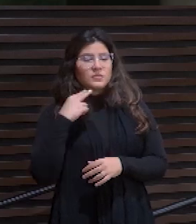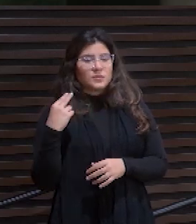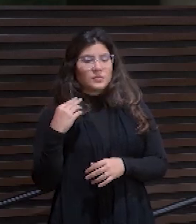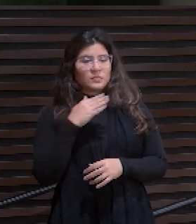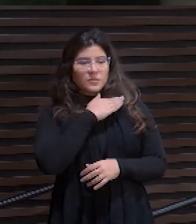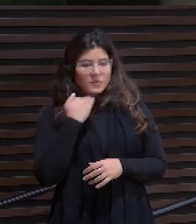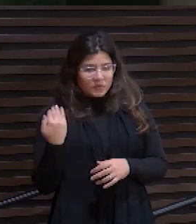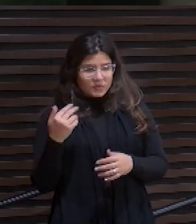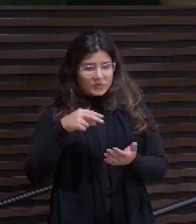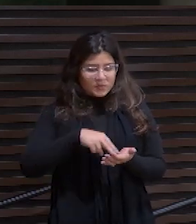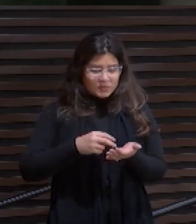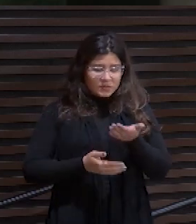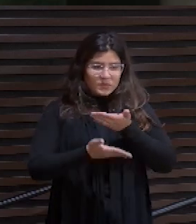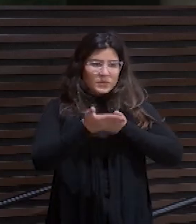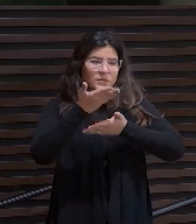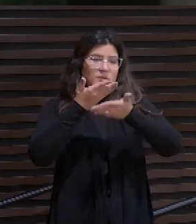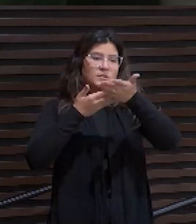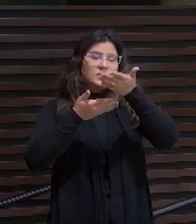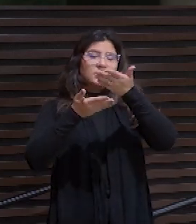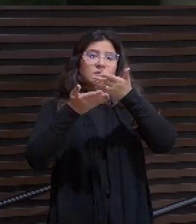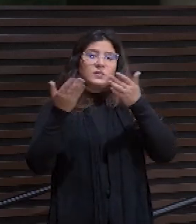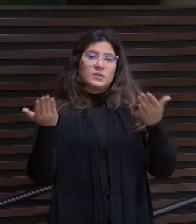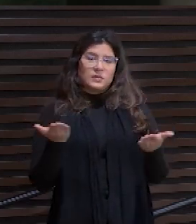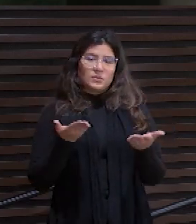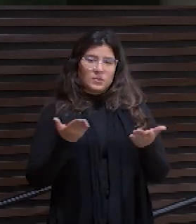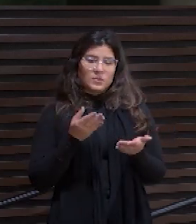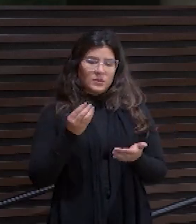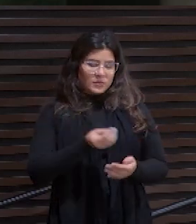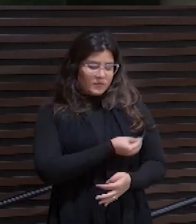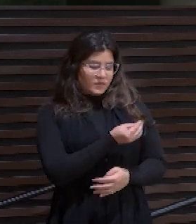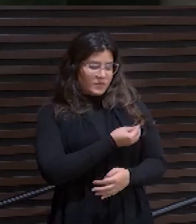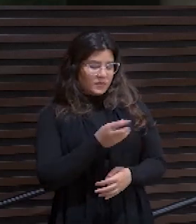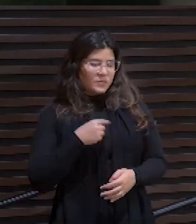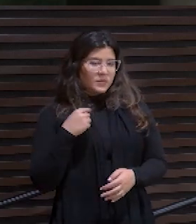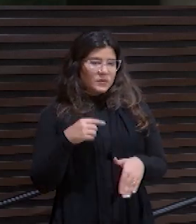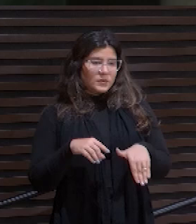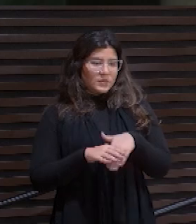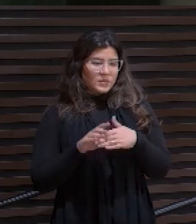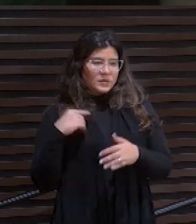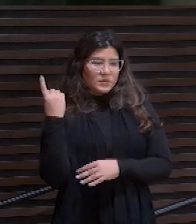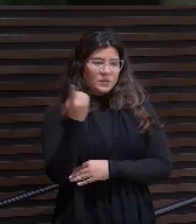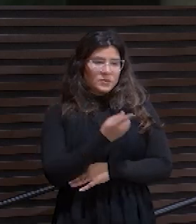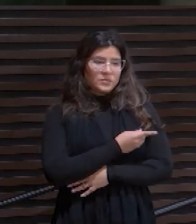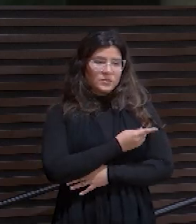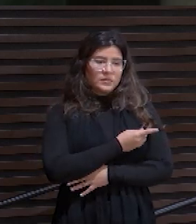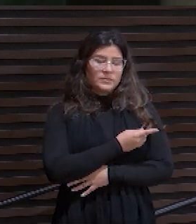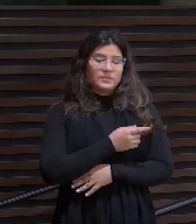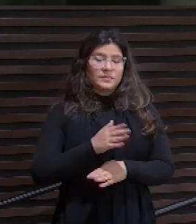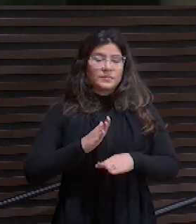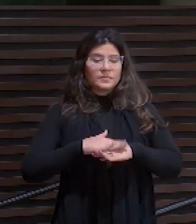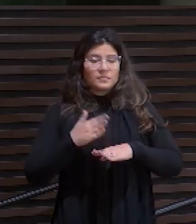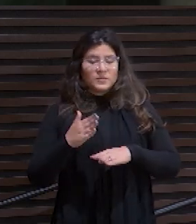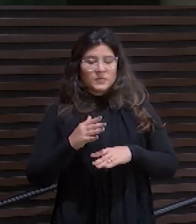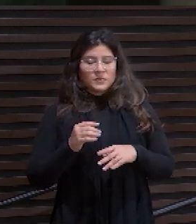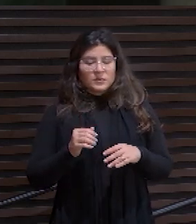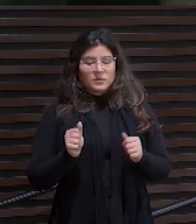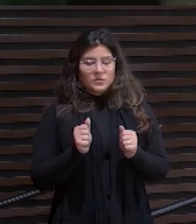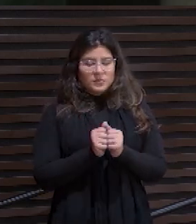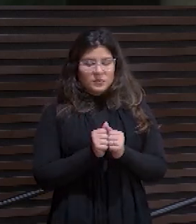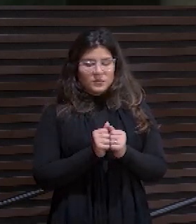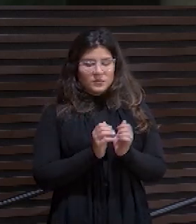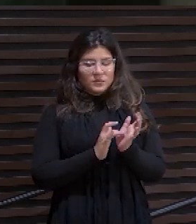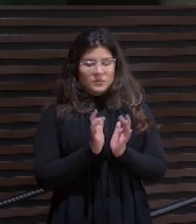agora Ele habita em nós. Então, muito mais do que estar fisicamente com Cristo, Jesus Cristo habita em todo aquele que